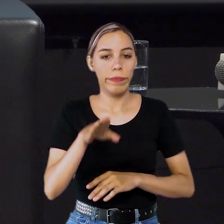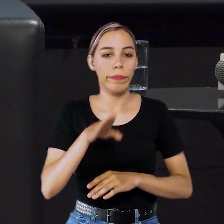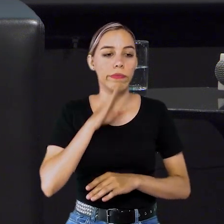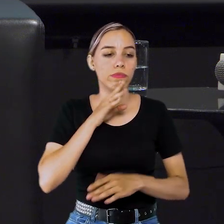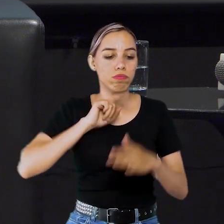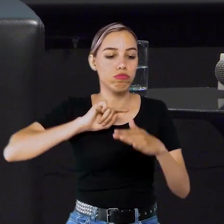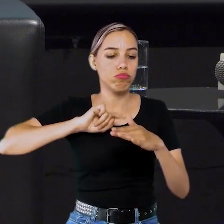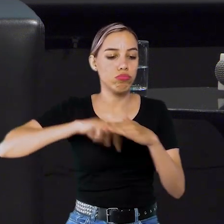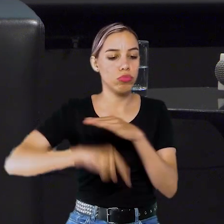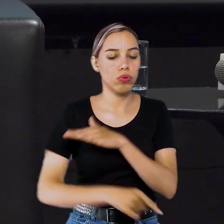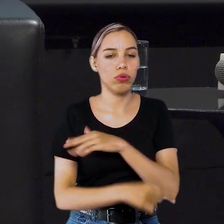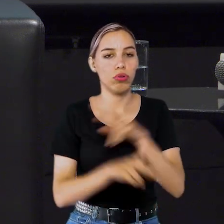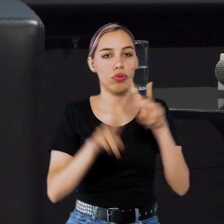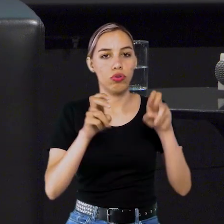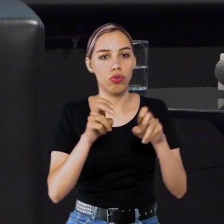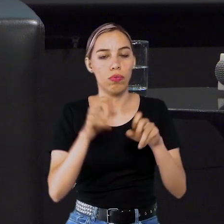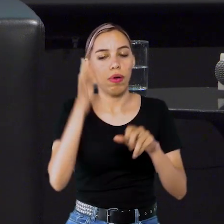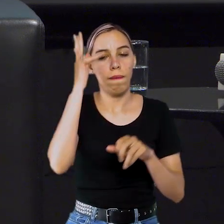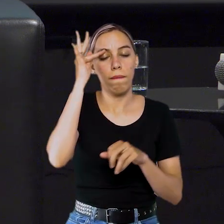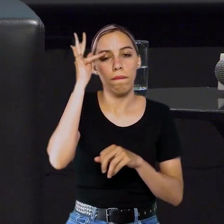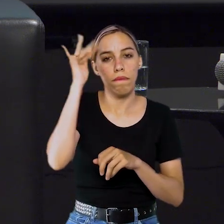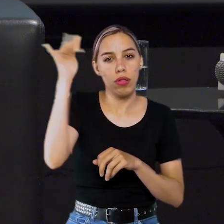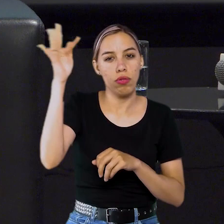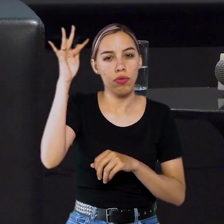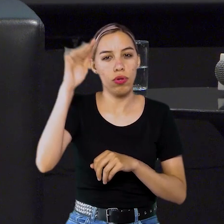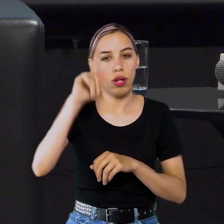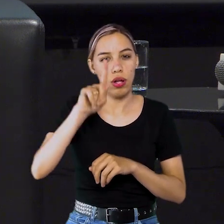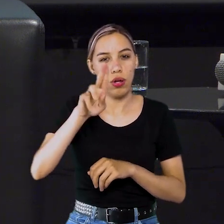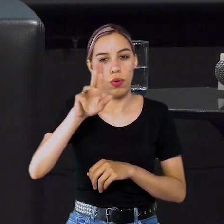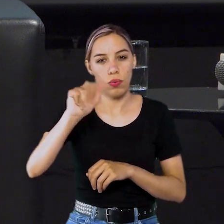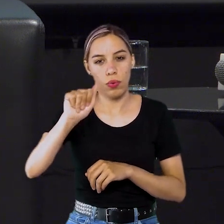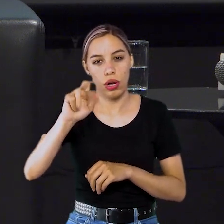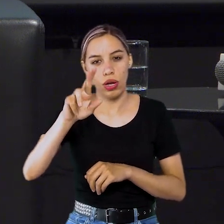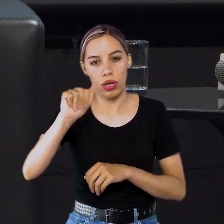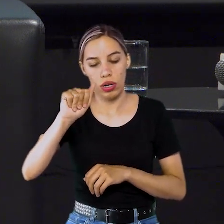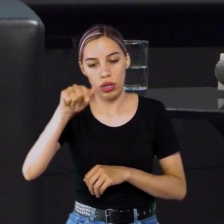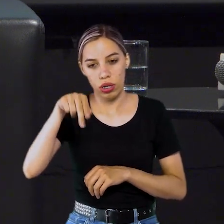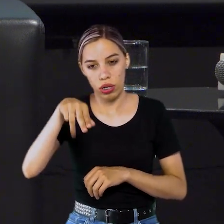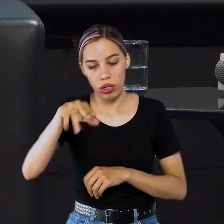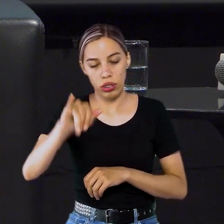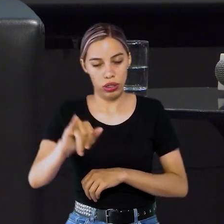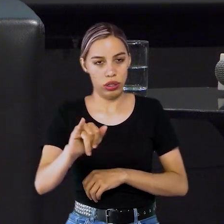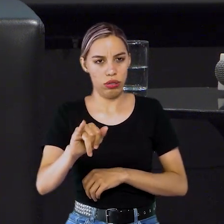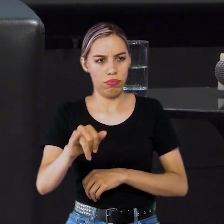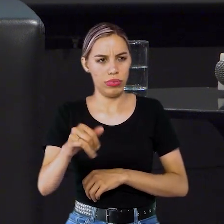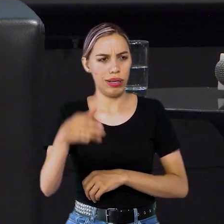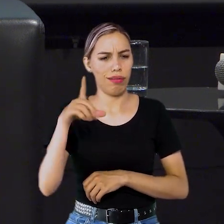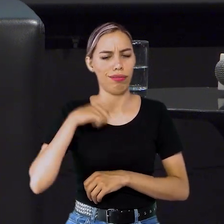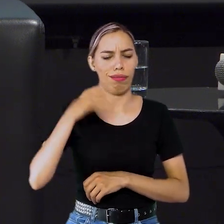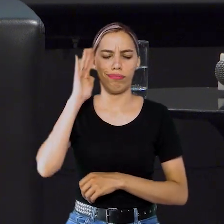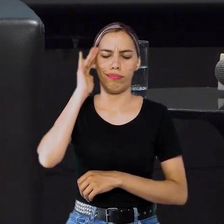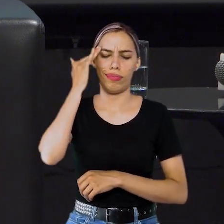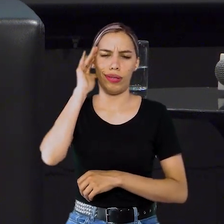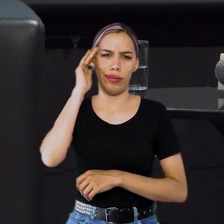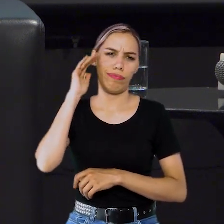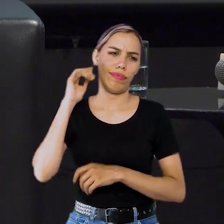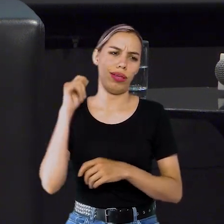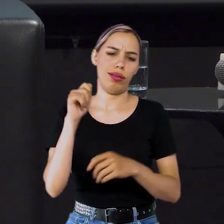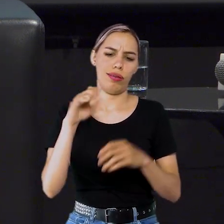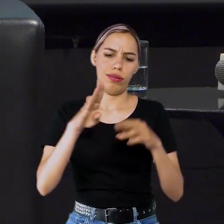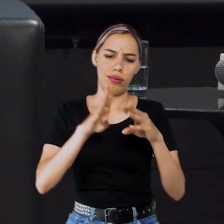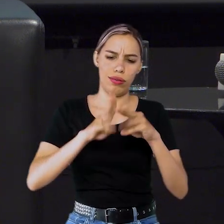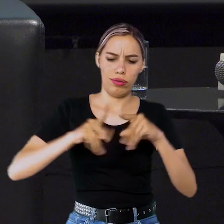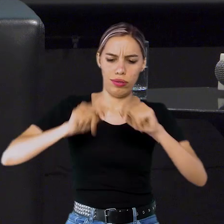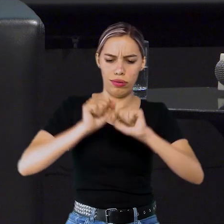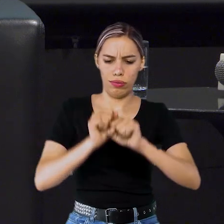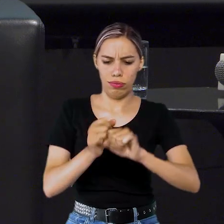da filosofia Guarani-Buá, que passa por um entendimento territorial que ultrapassa as